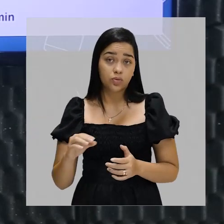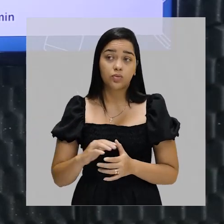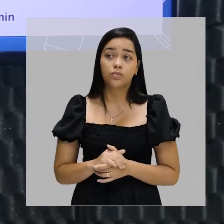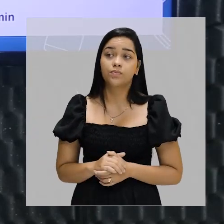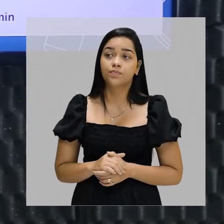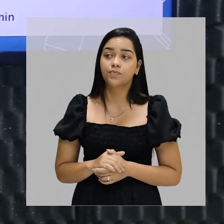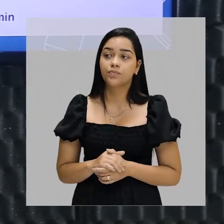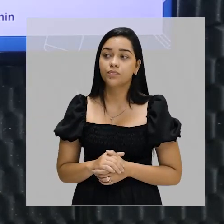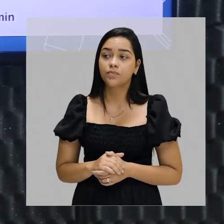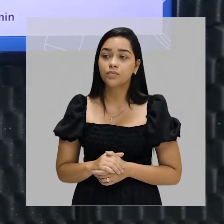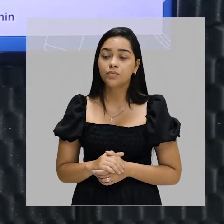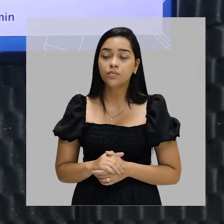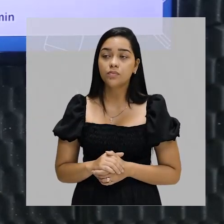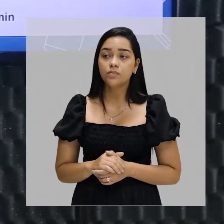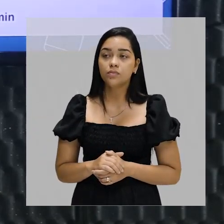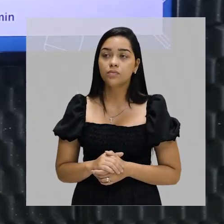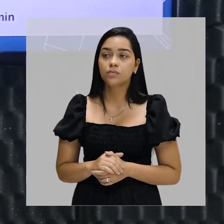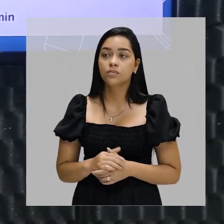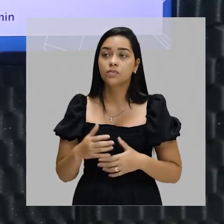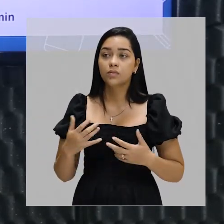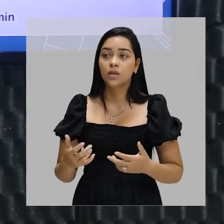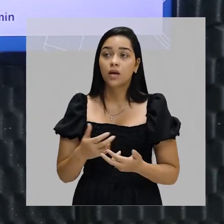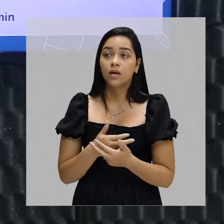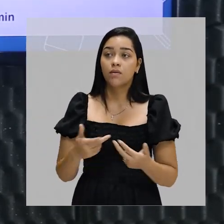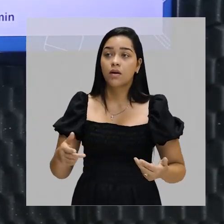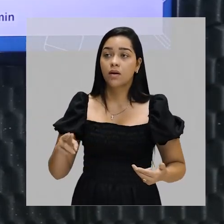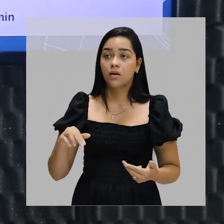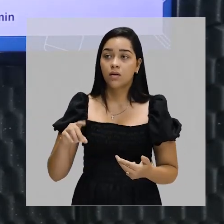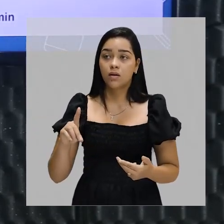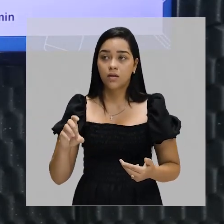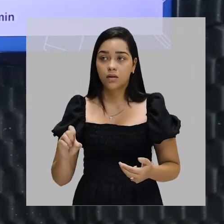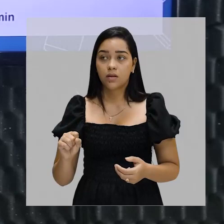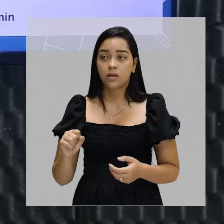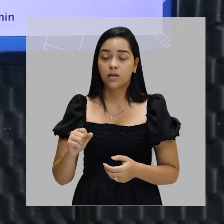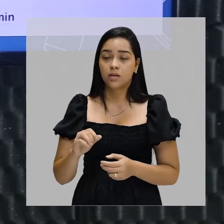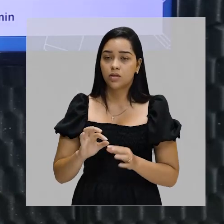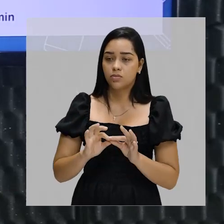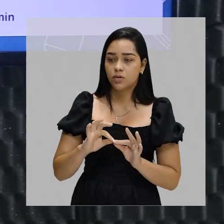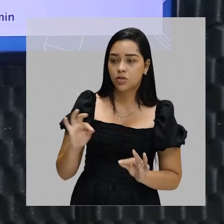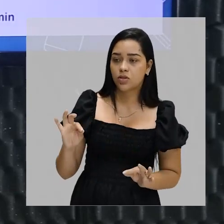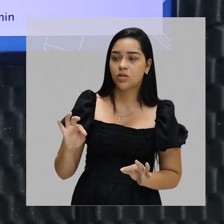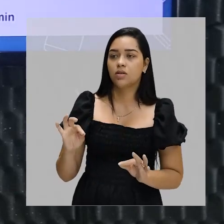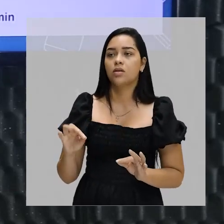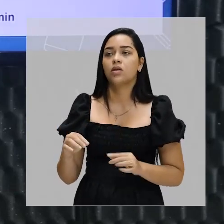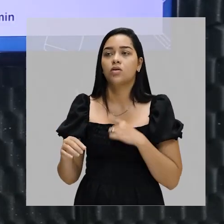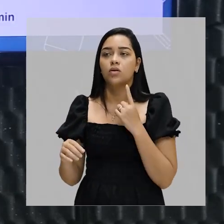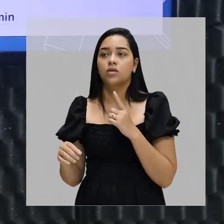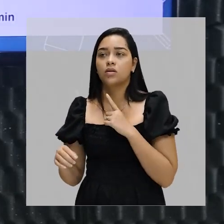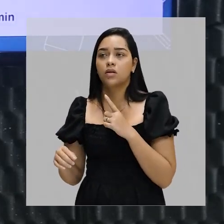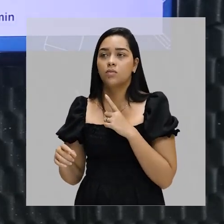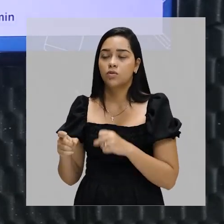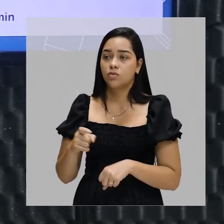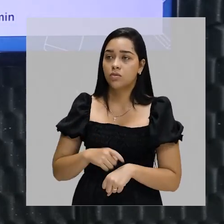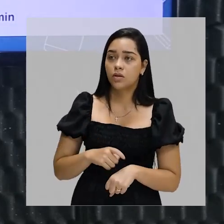minutos. Tudo bem, turminha? Então, as unidades de medida. Então, nós temos aqui o